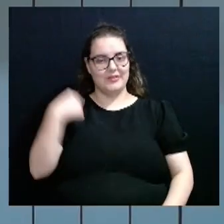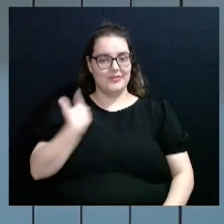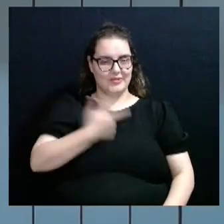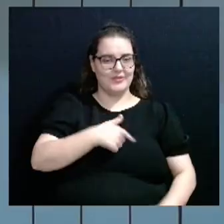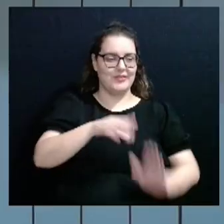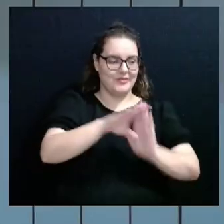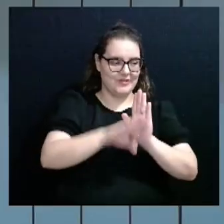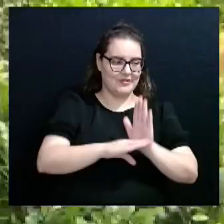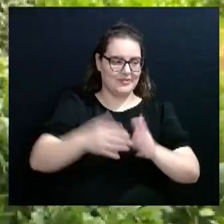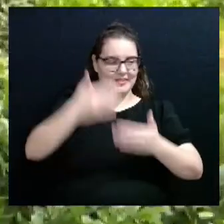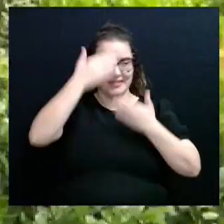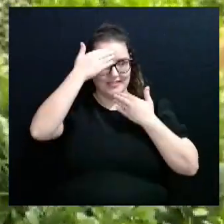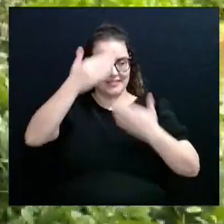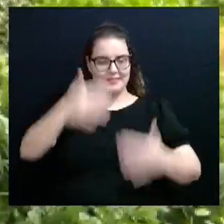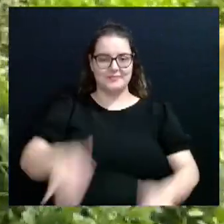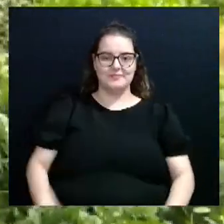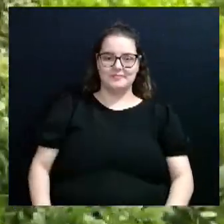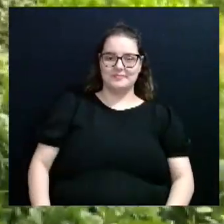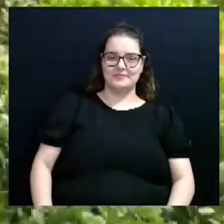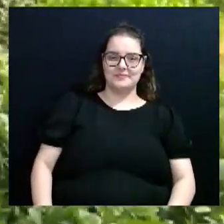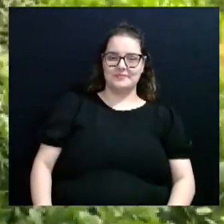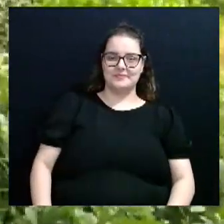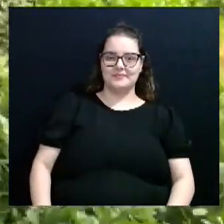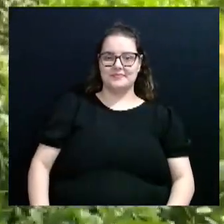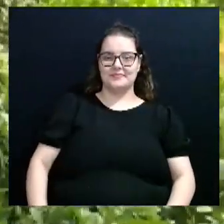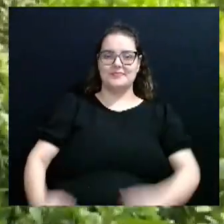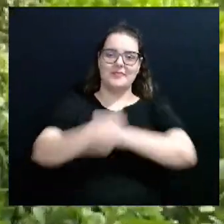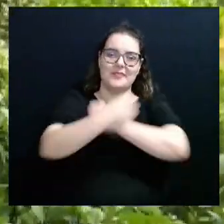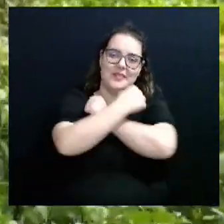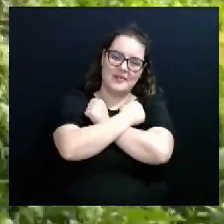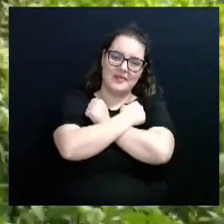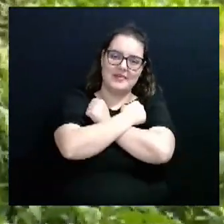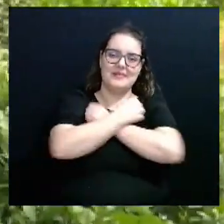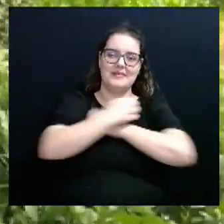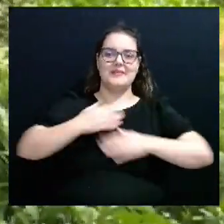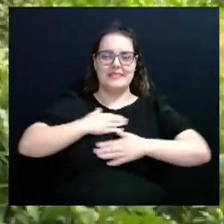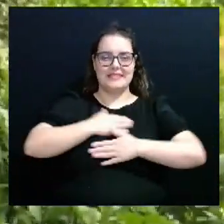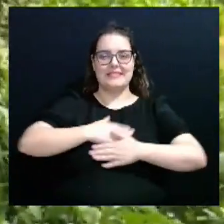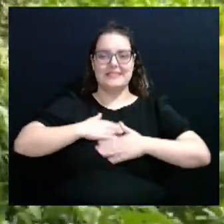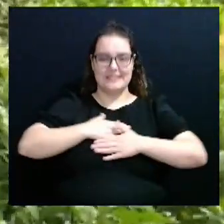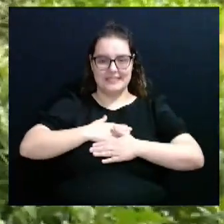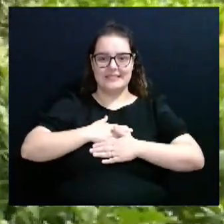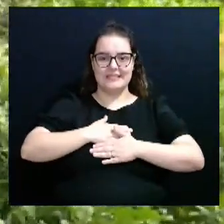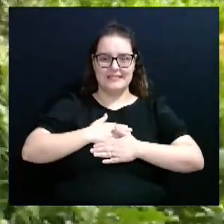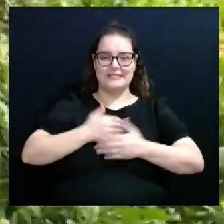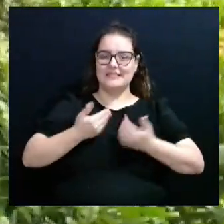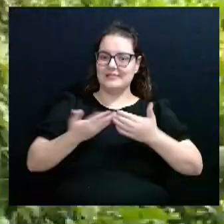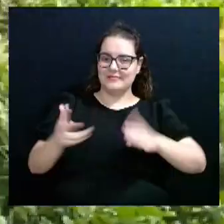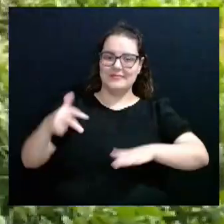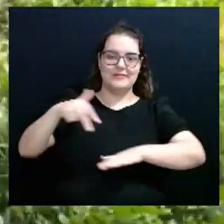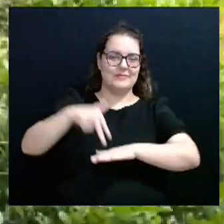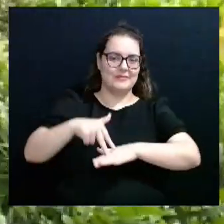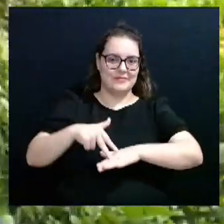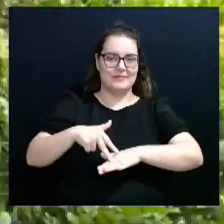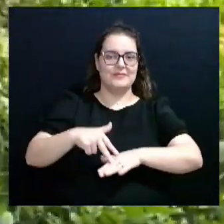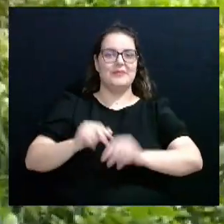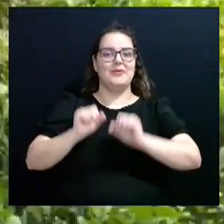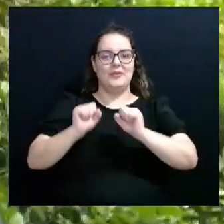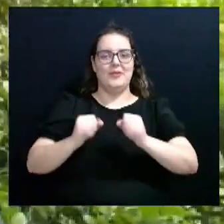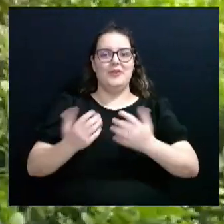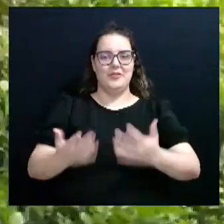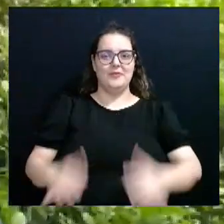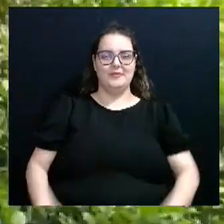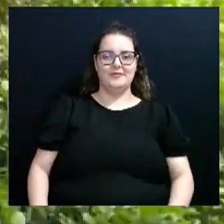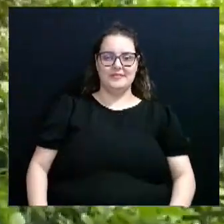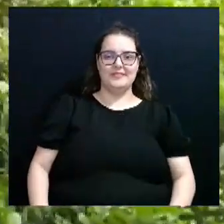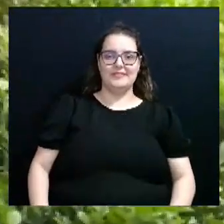Gratidão. Um grande abraço, uma satisfação enorme. Eu permaneço à disposição para algo que eu possa ser útil e ajudar